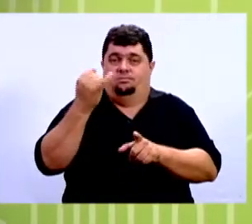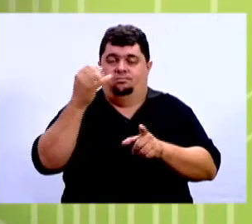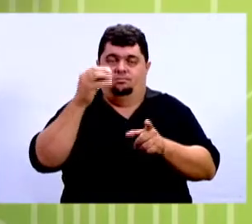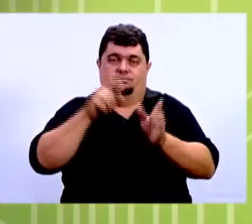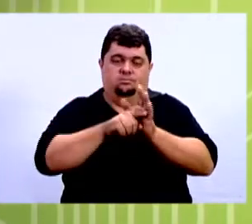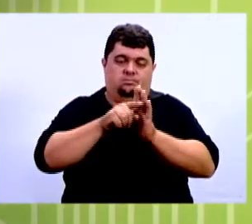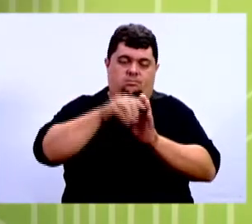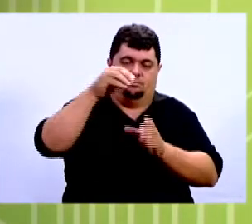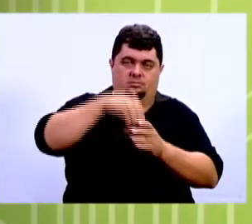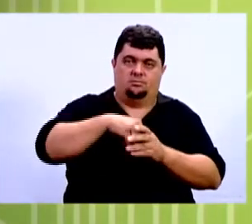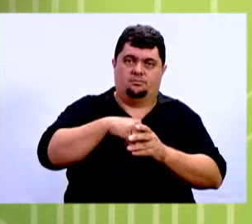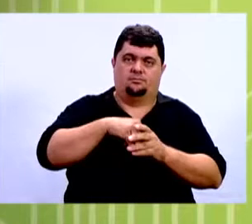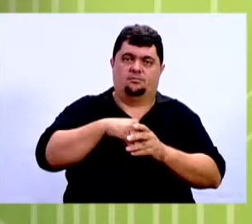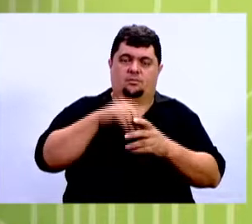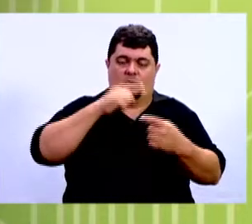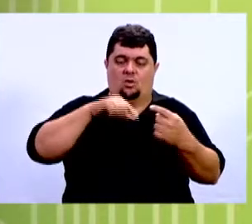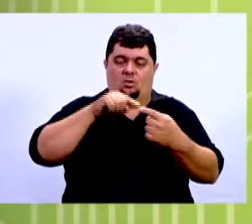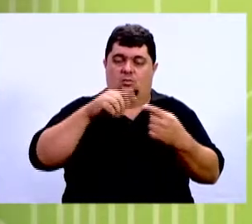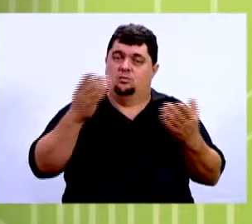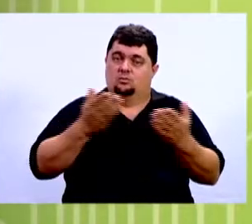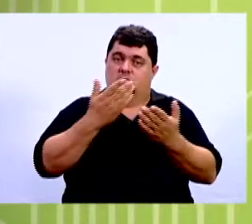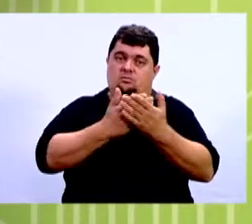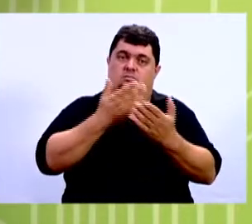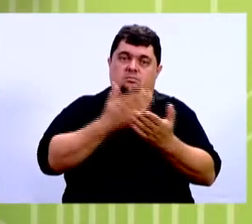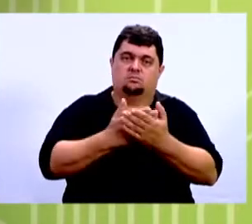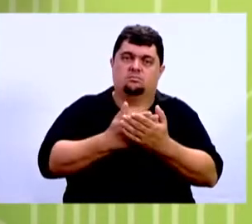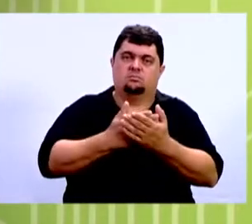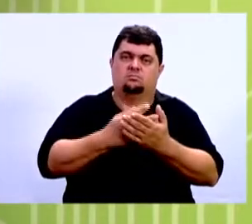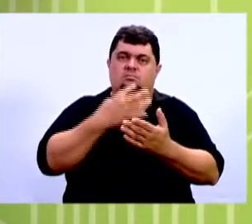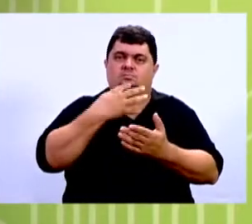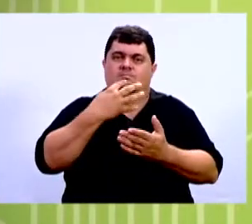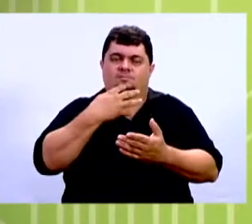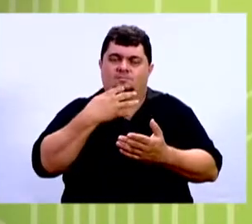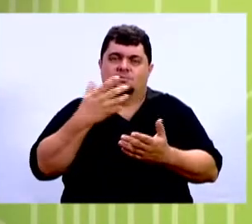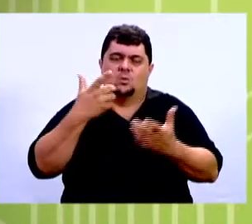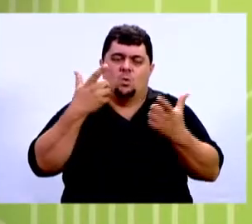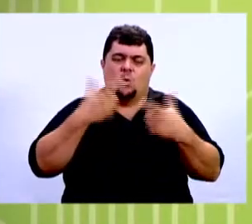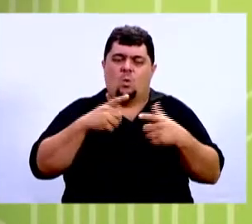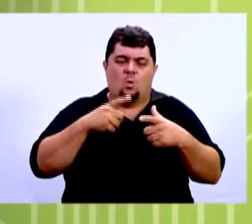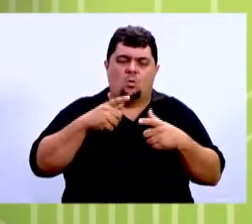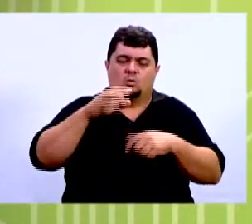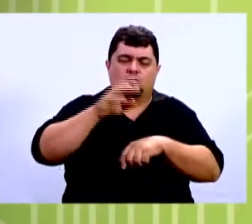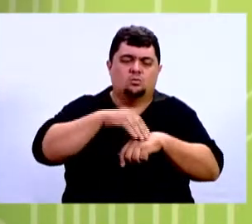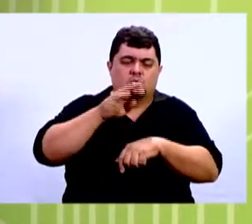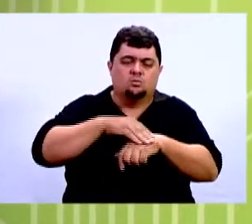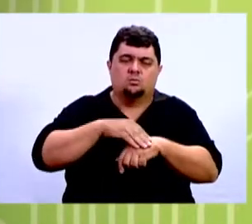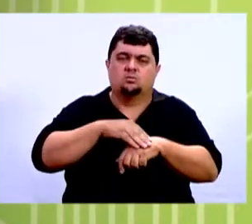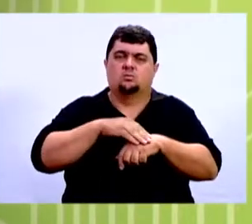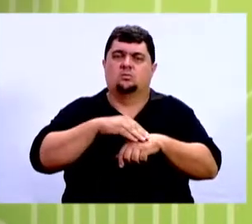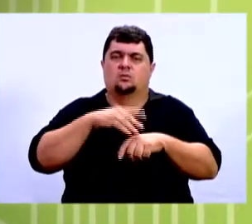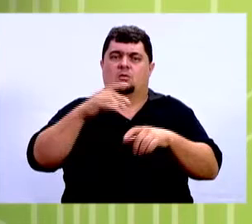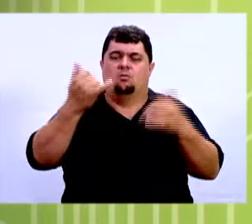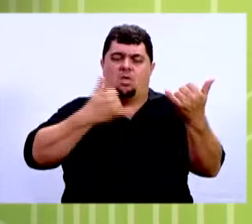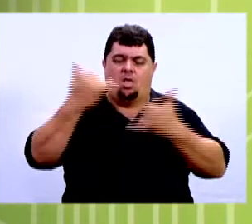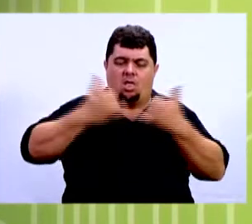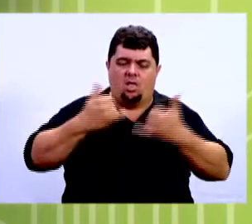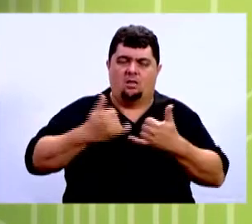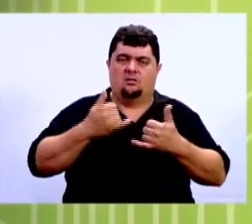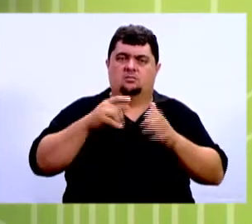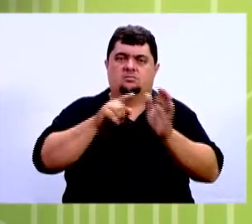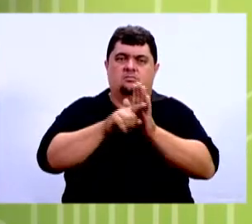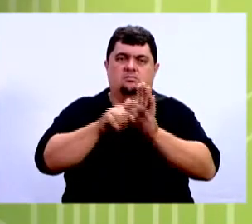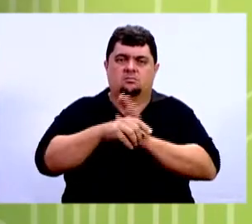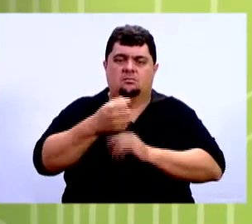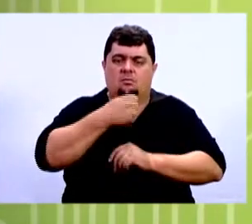pesquisa. Então, o objetivo dessa aula é reconhecer as ferramentas de coleta de dados, né? Quais são elas, observação,